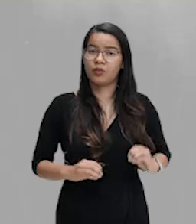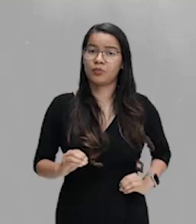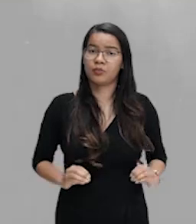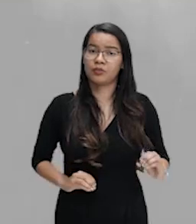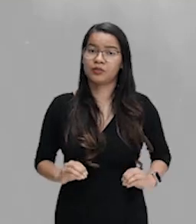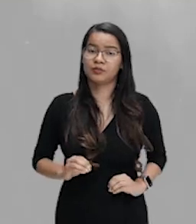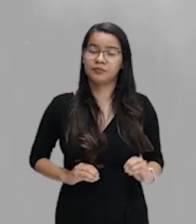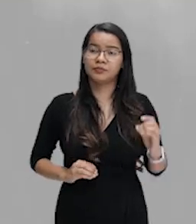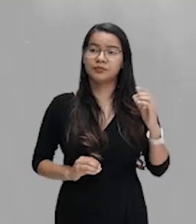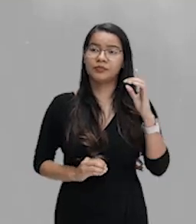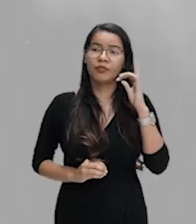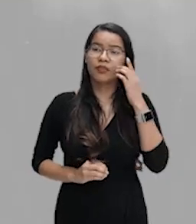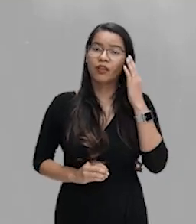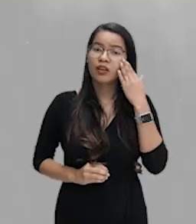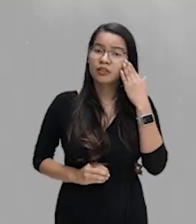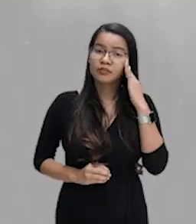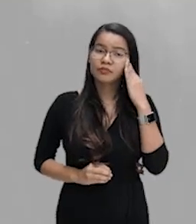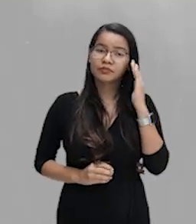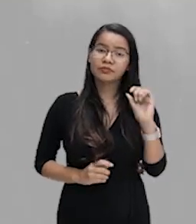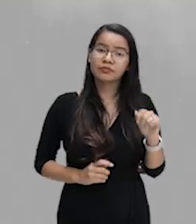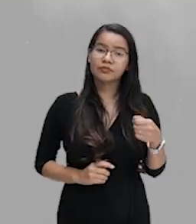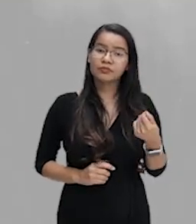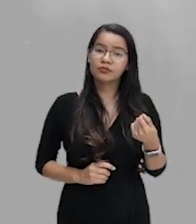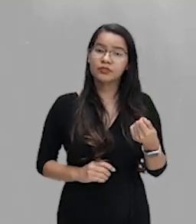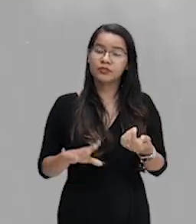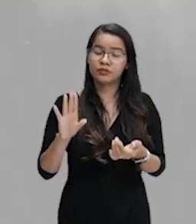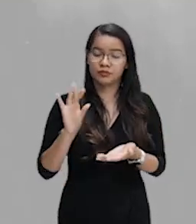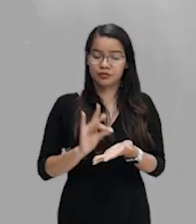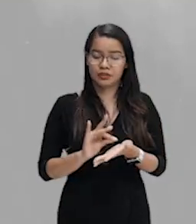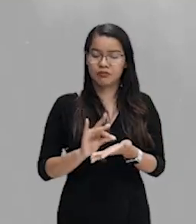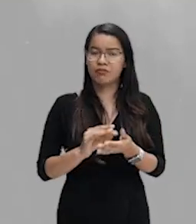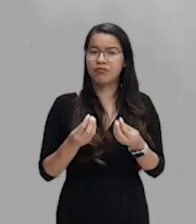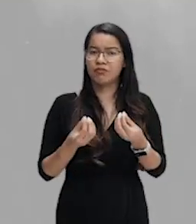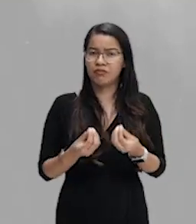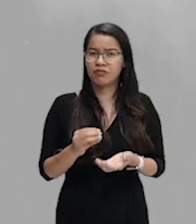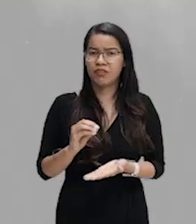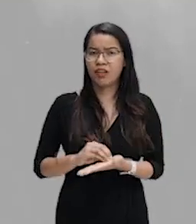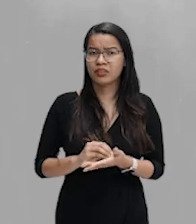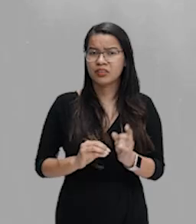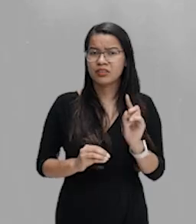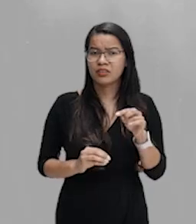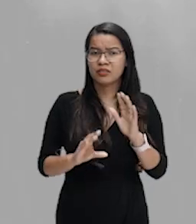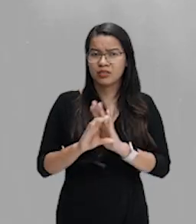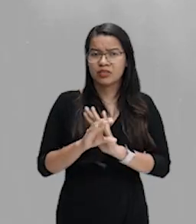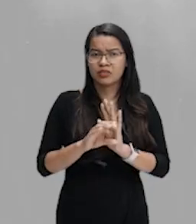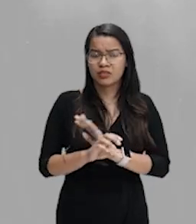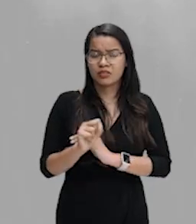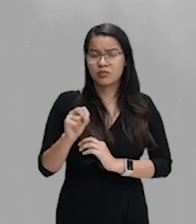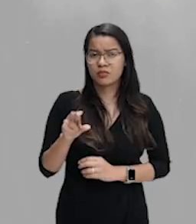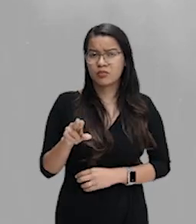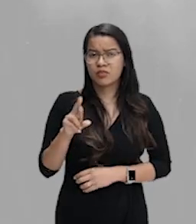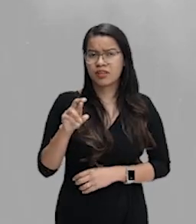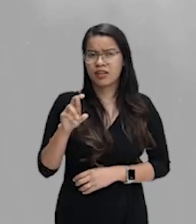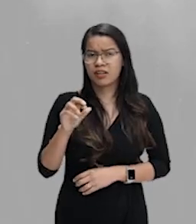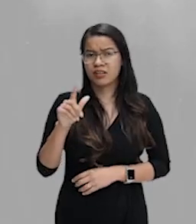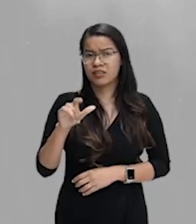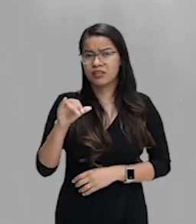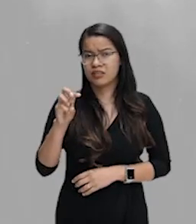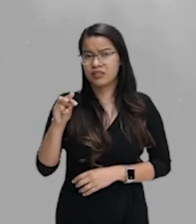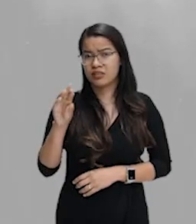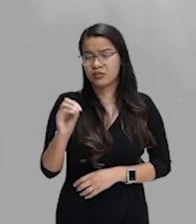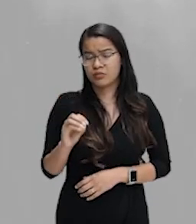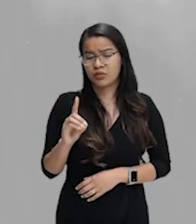desse onírico, sonho irreal ou surreal. Isso é o conceito do surrealismo, né? É uma nova